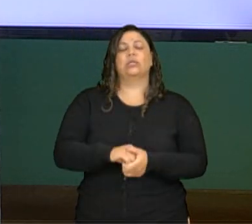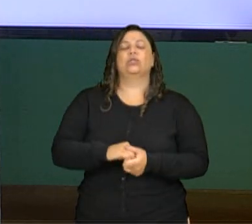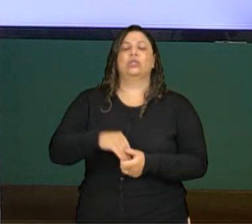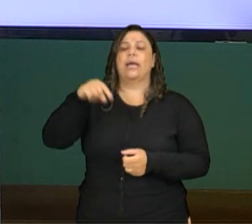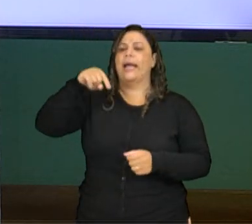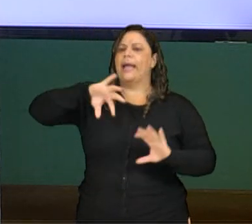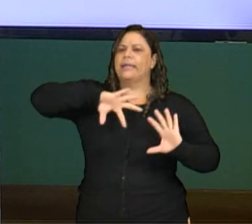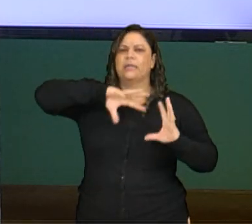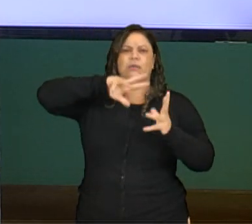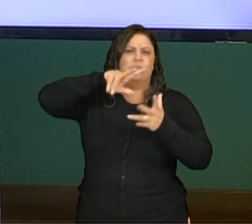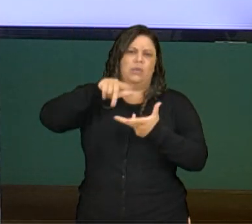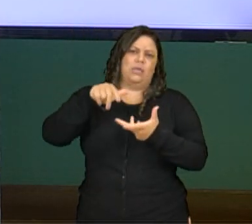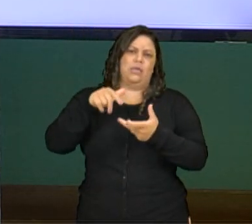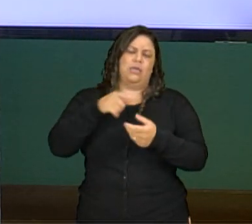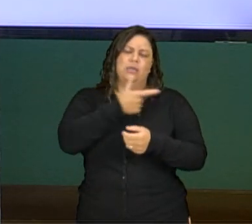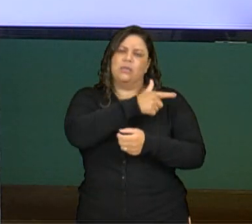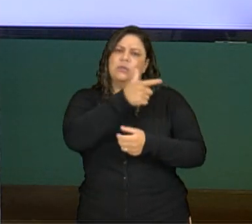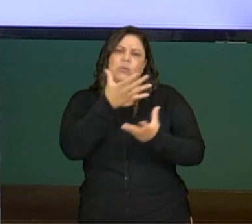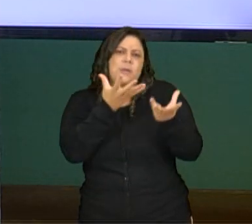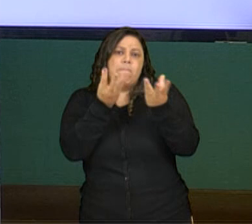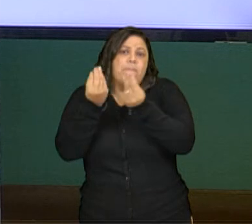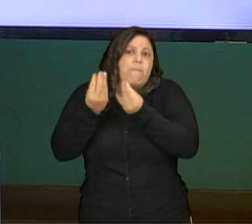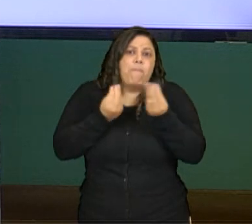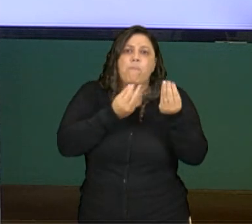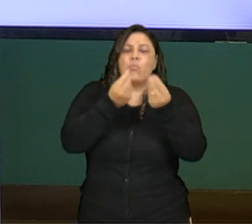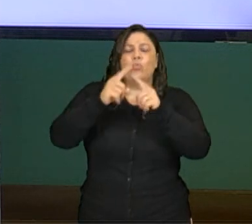abundante, mas a sua presença é